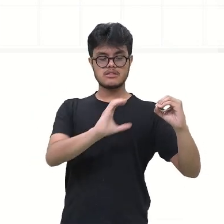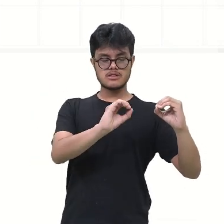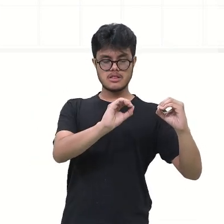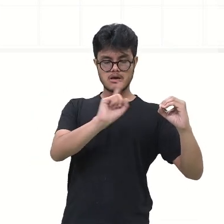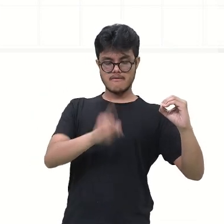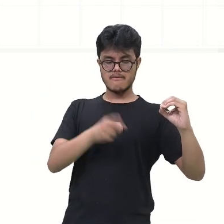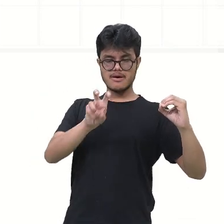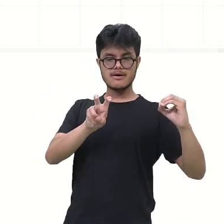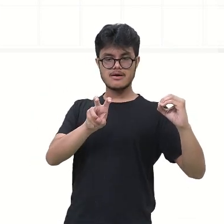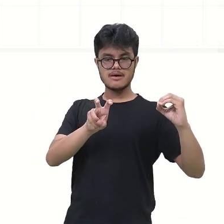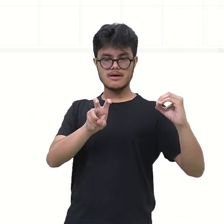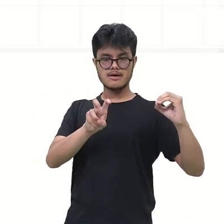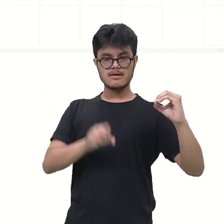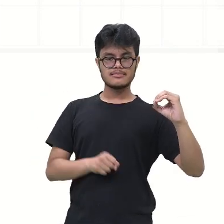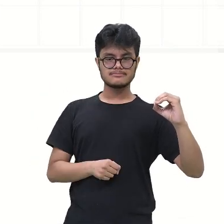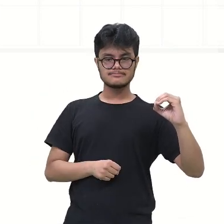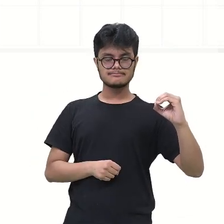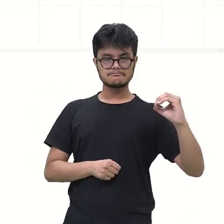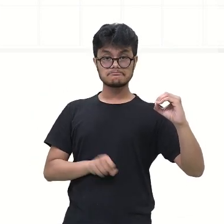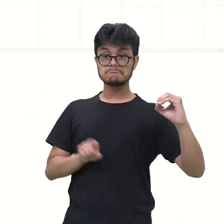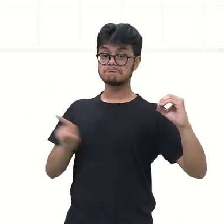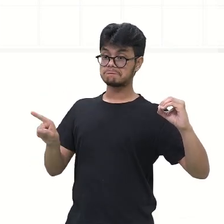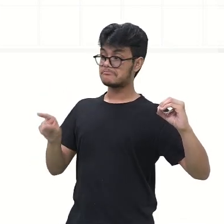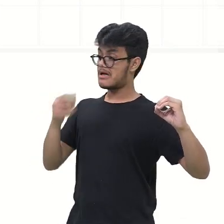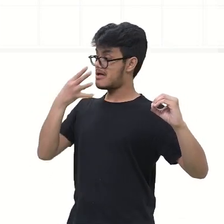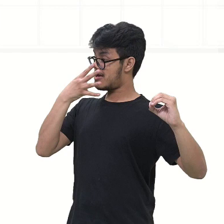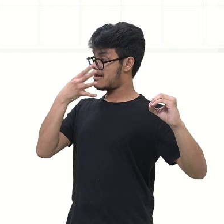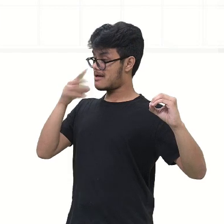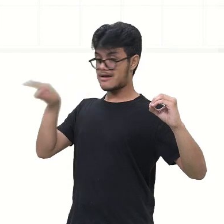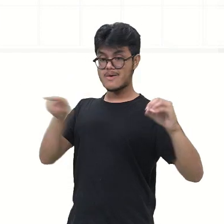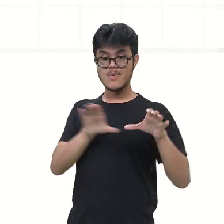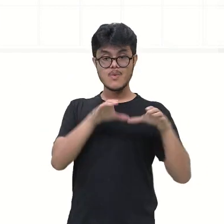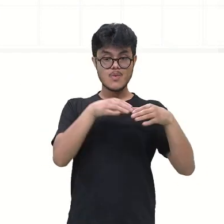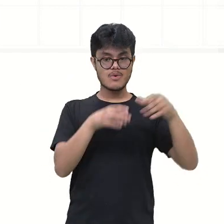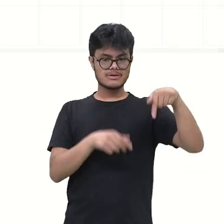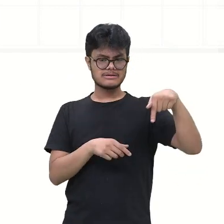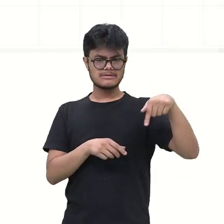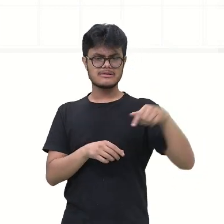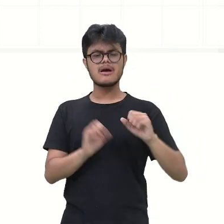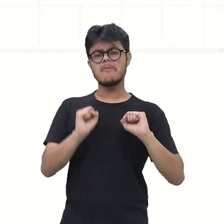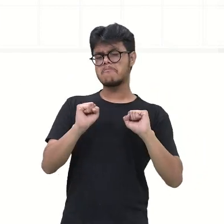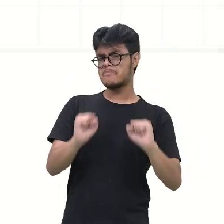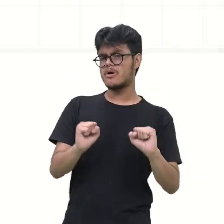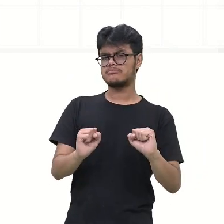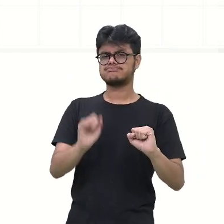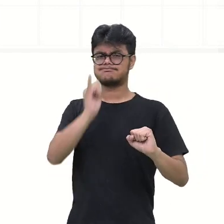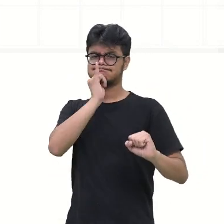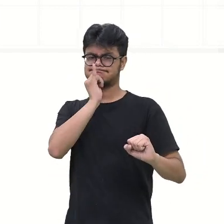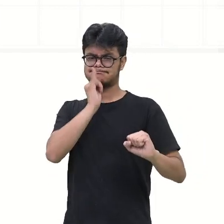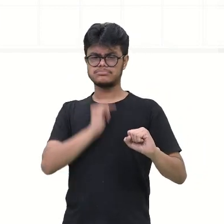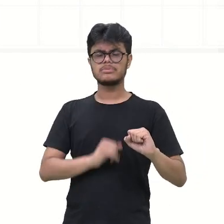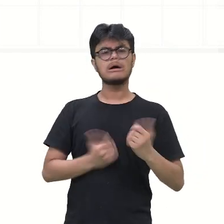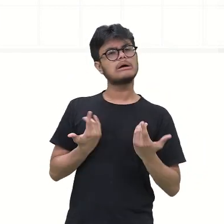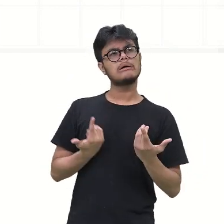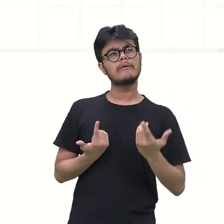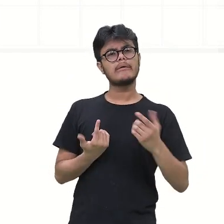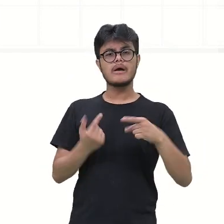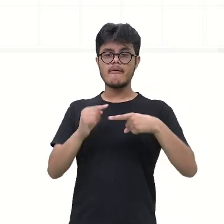0,5, certo? 0,5. Eu posso escrever 0,5 como sendo uma fração?